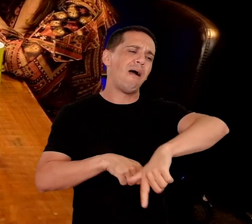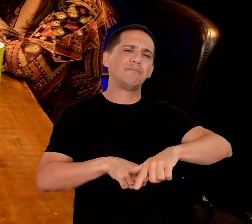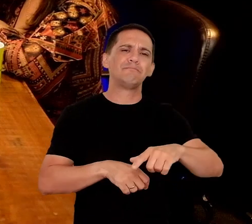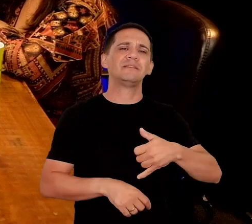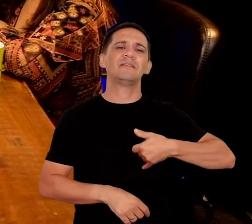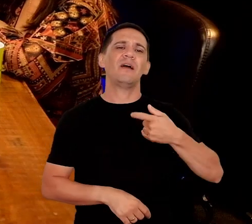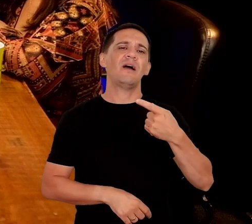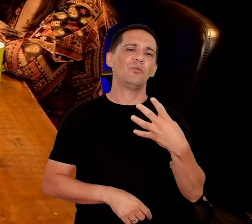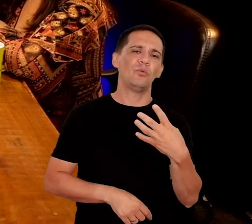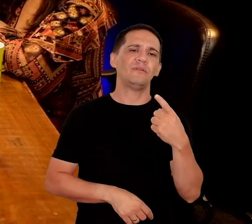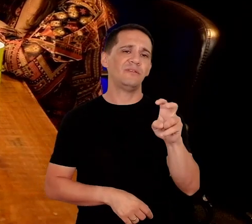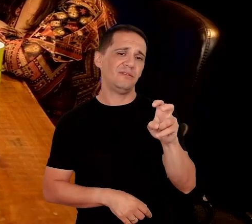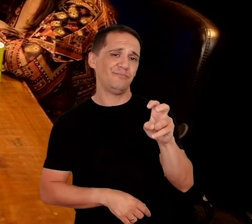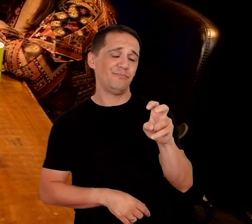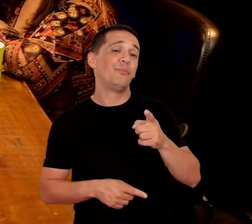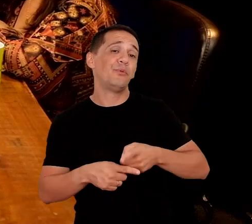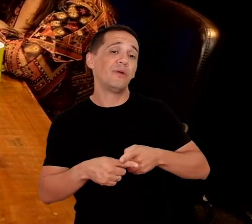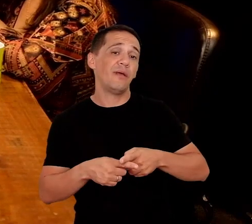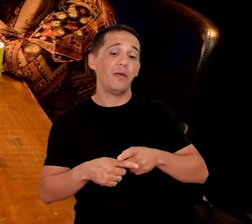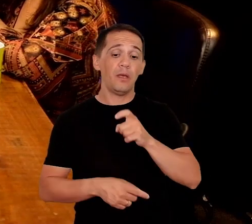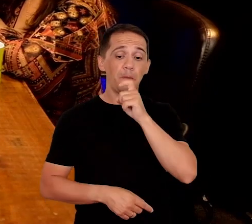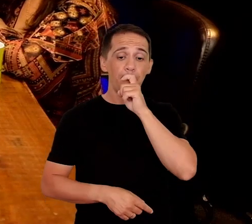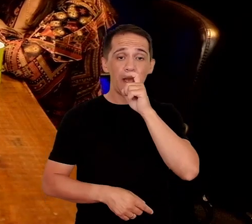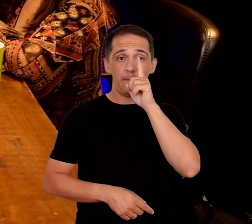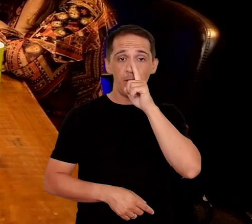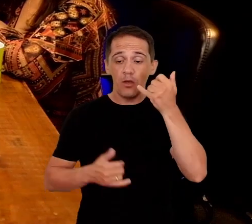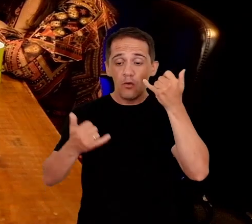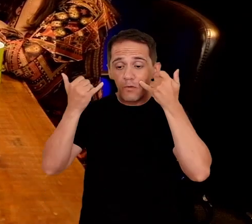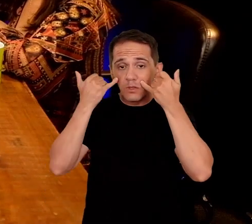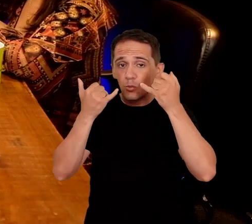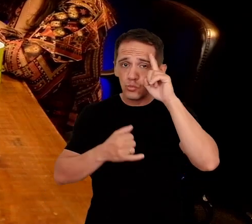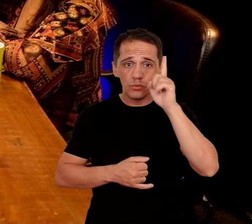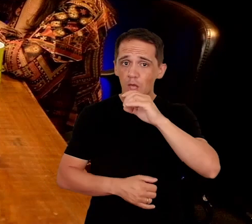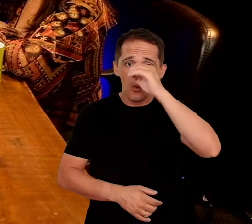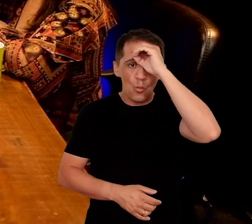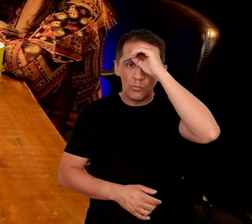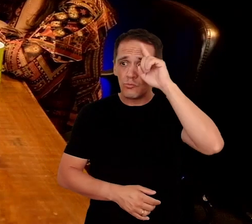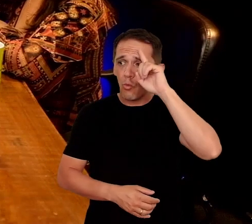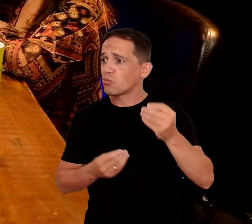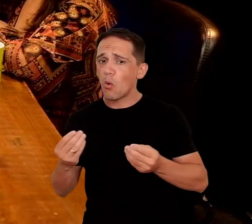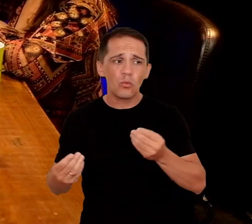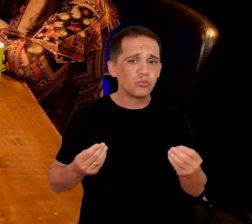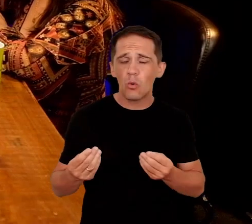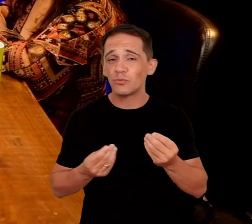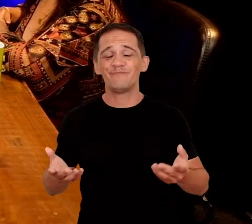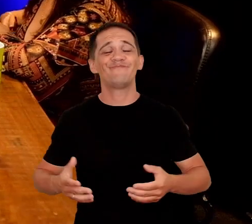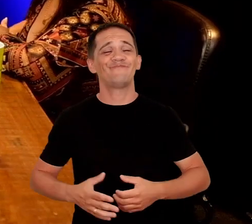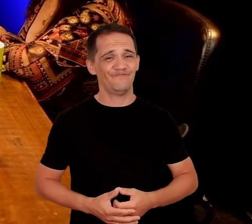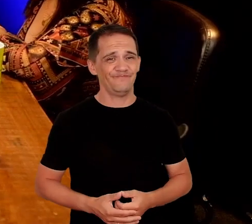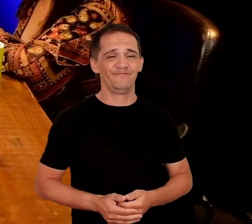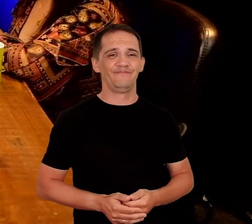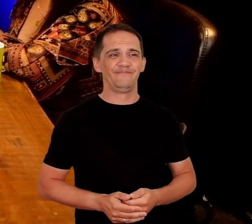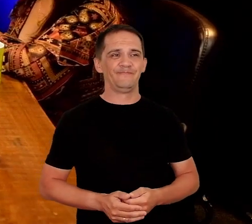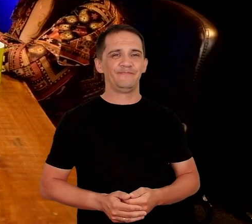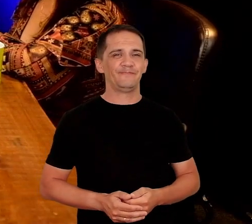15 anos, bem atrasado, porque o pai às vezes não tem essas informações. Então, Hoje com a internet também é tudo